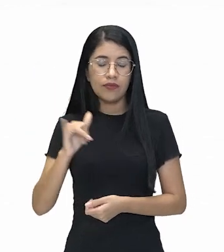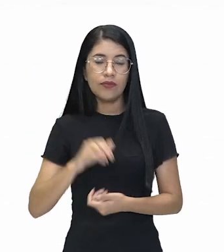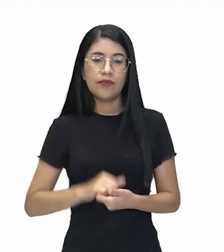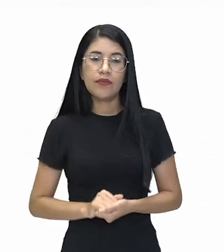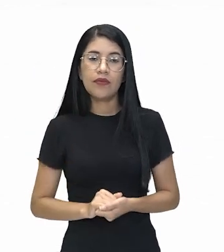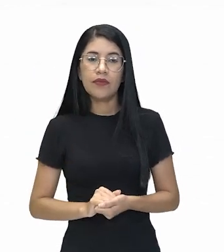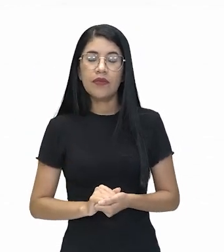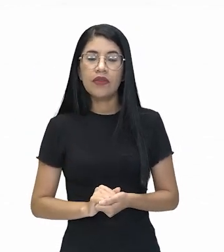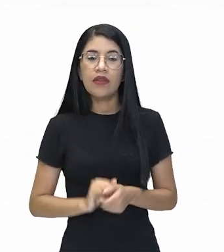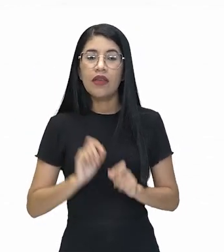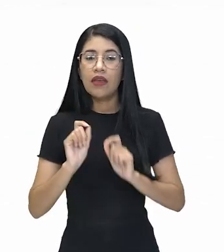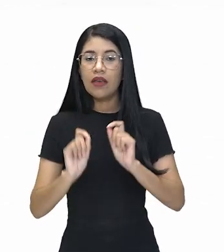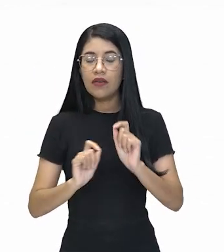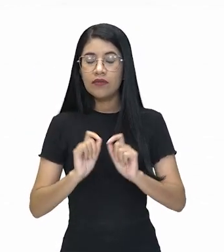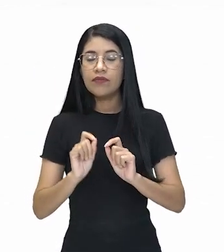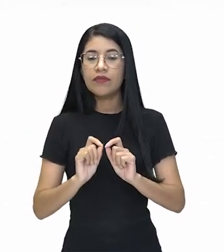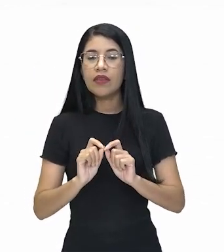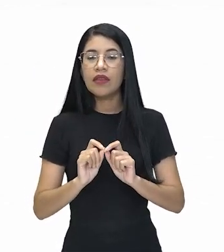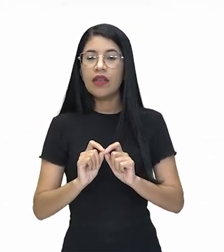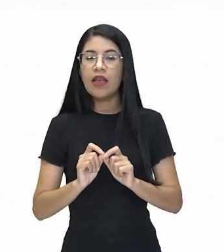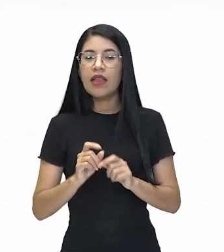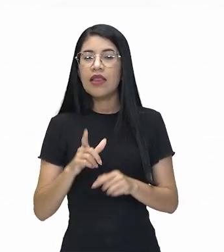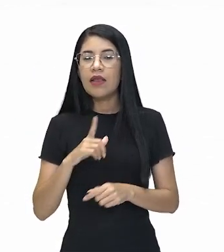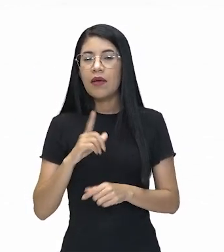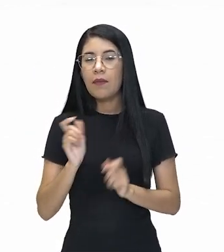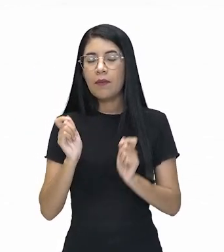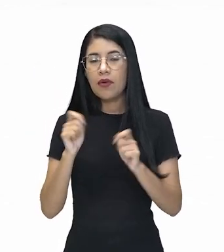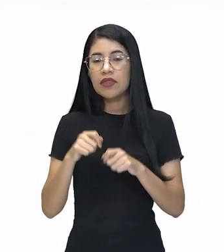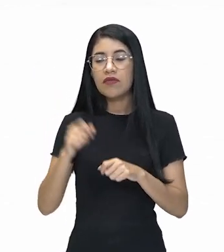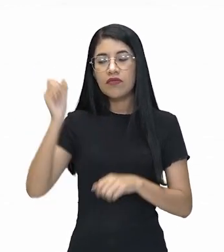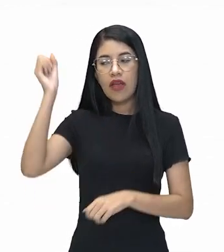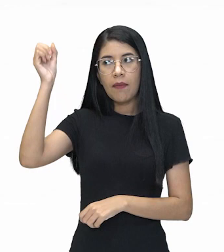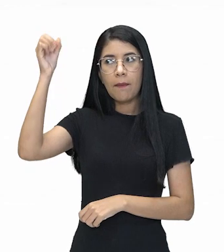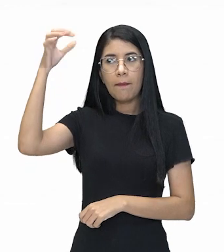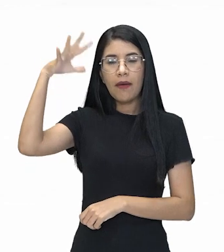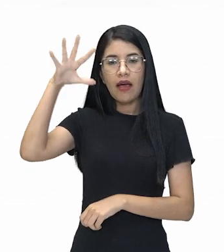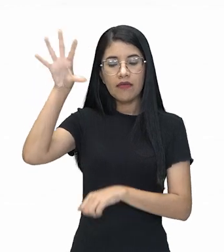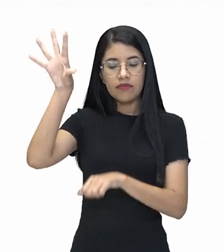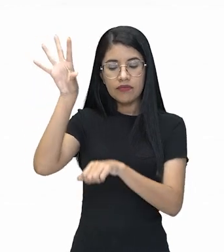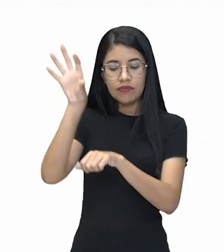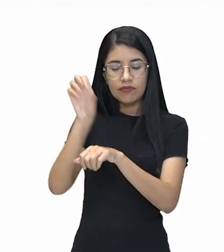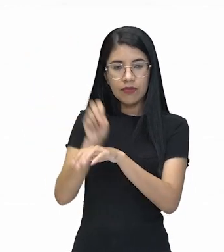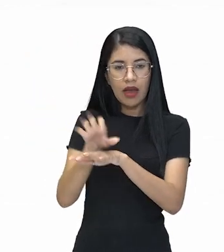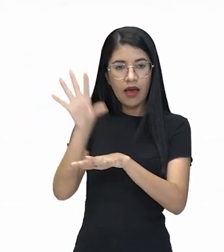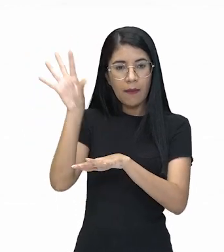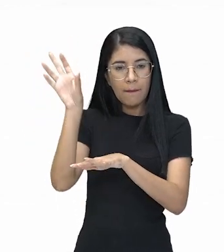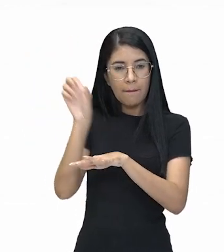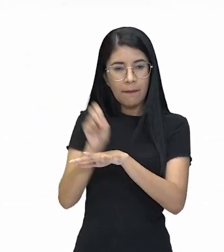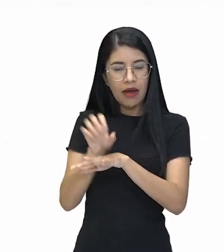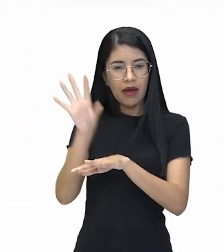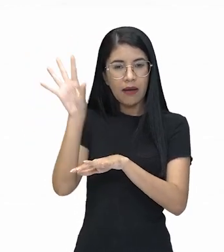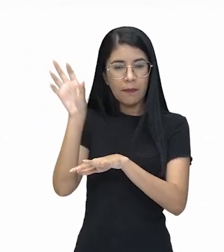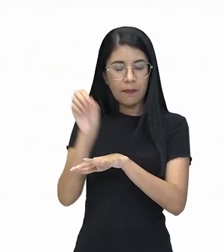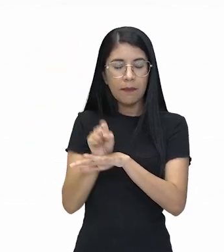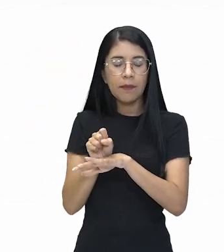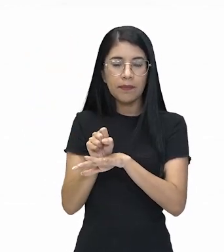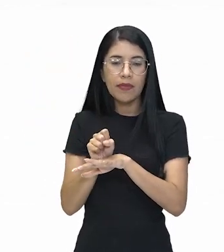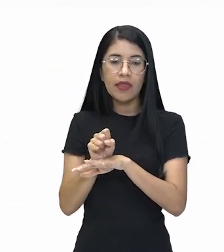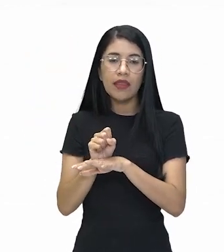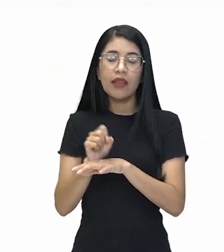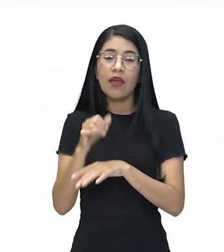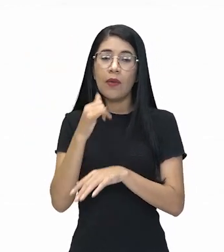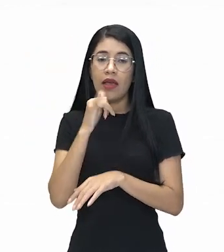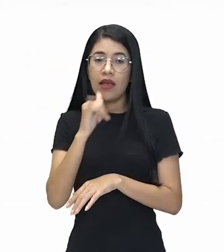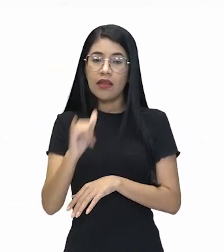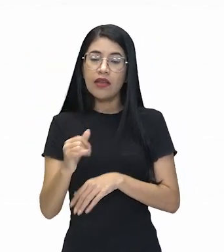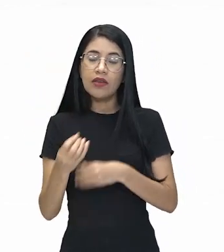A energia solar é aquela energia que vem proveniente do Sol, tá? E aí, essa luz solar, essa energia